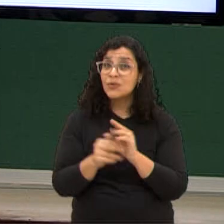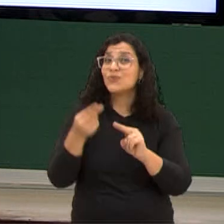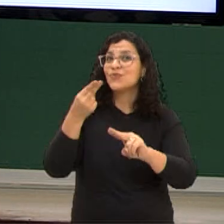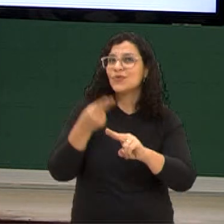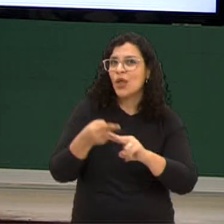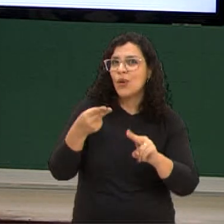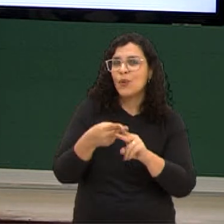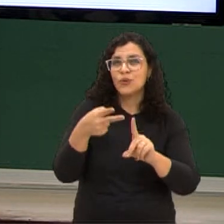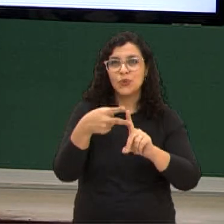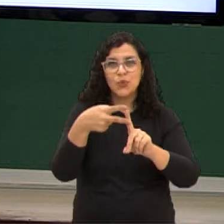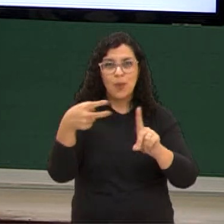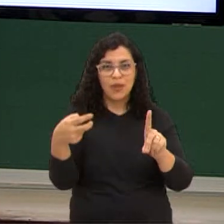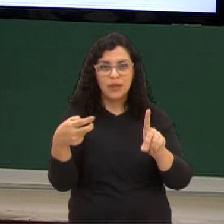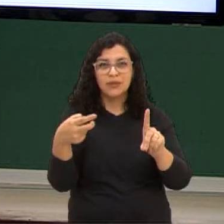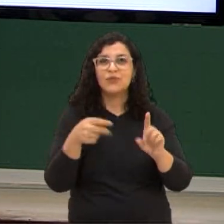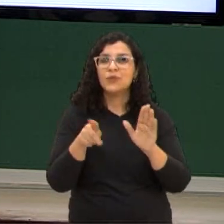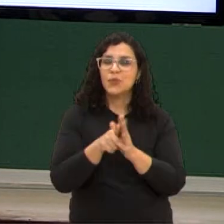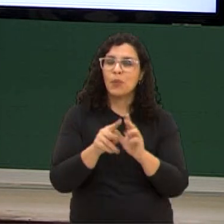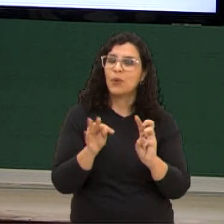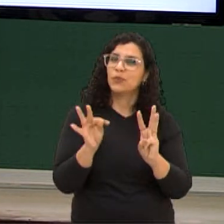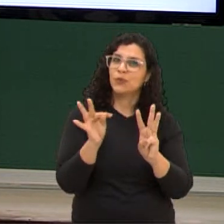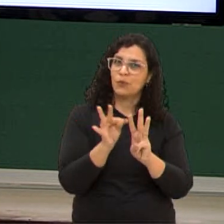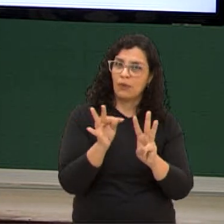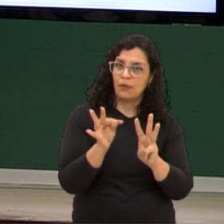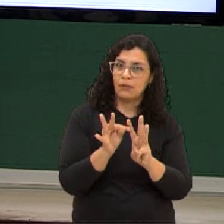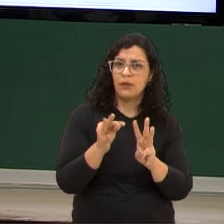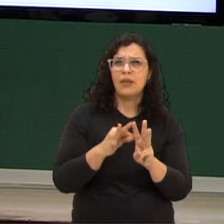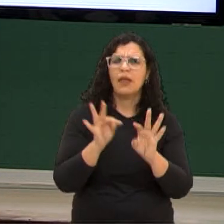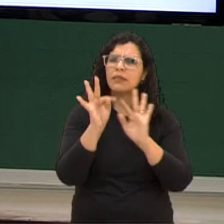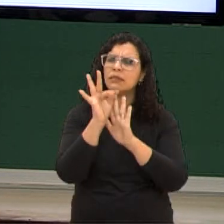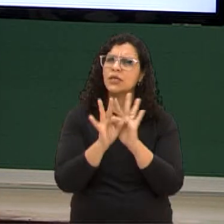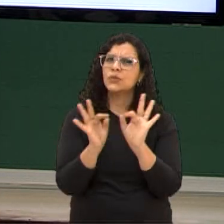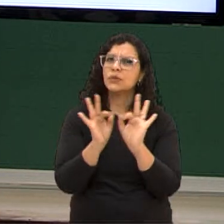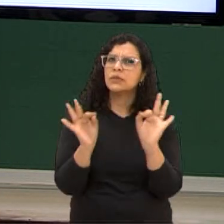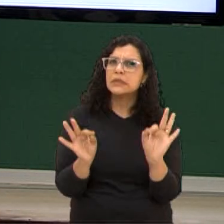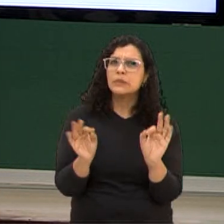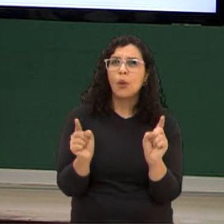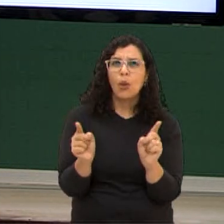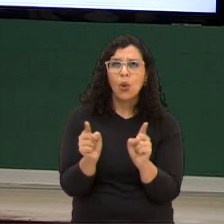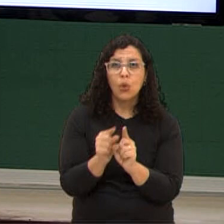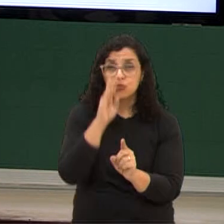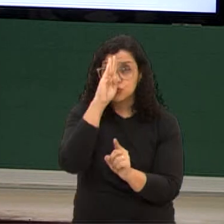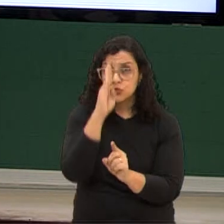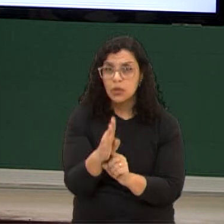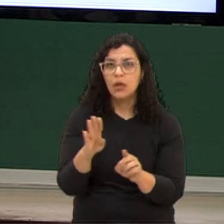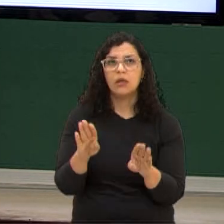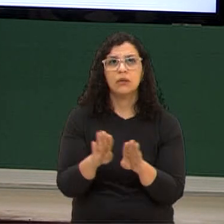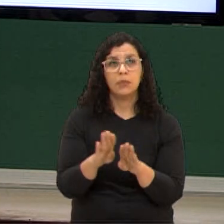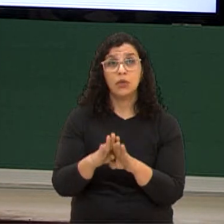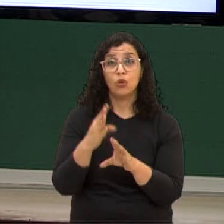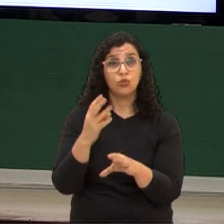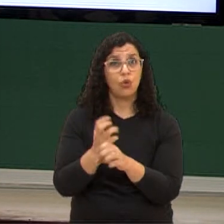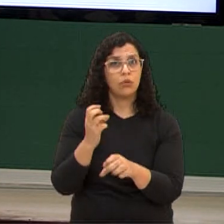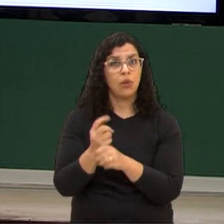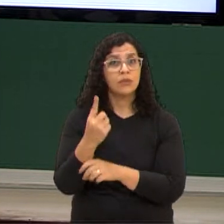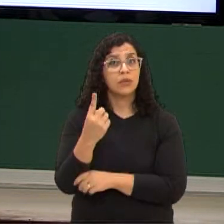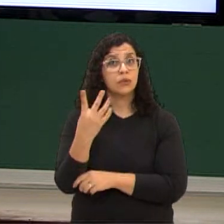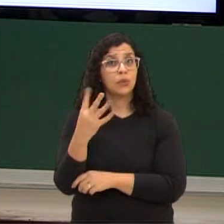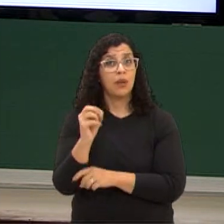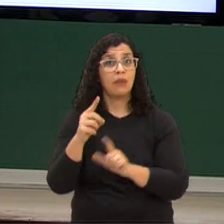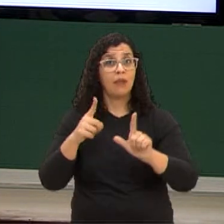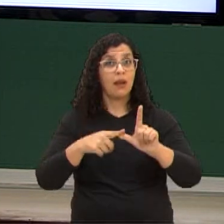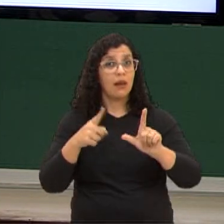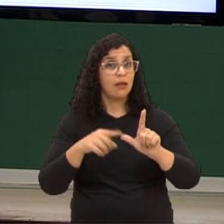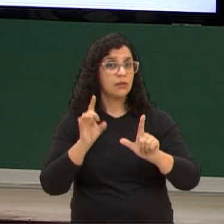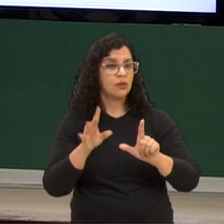que são feitas na rede social Twitter. São pequenos e diretos textos, tá? Que tem no máximo